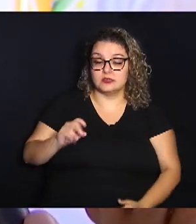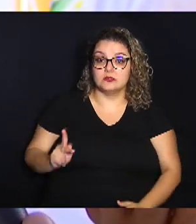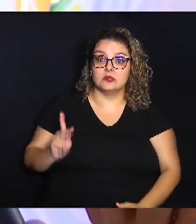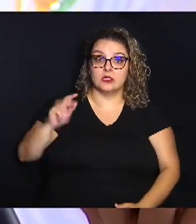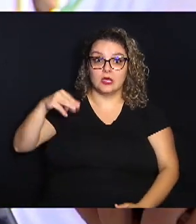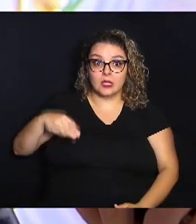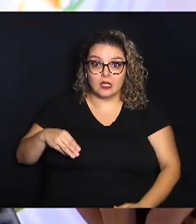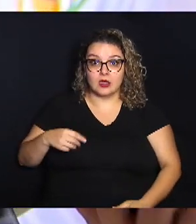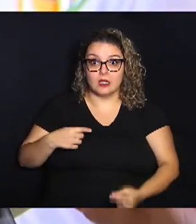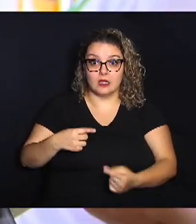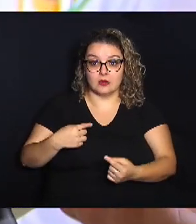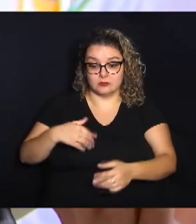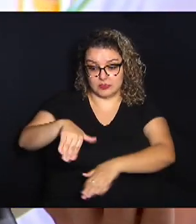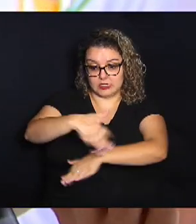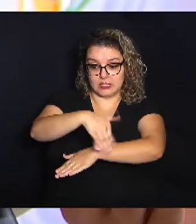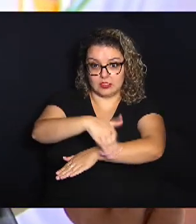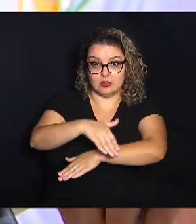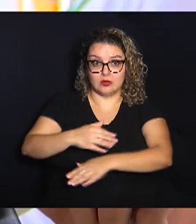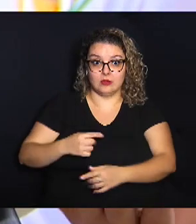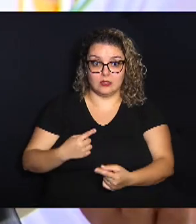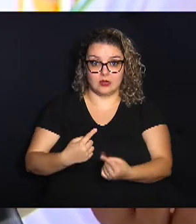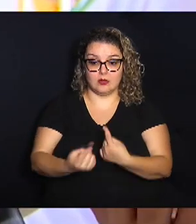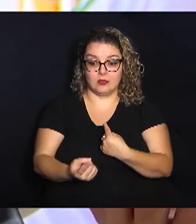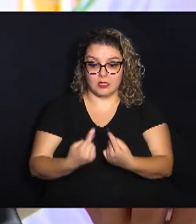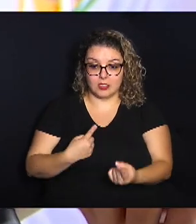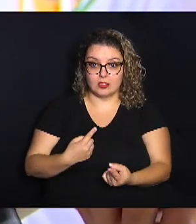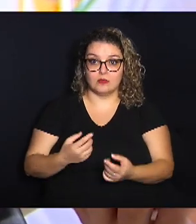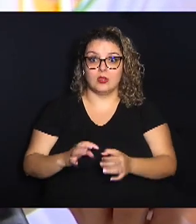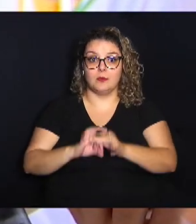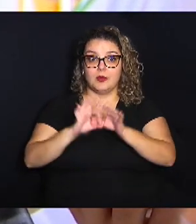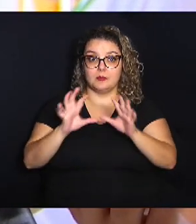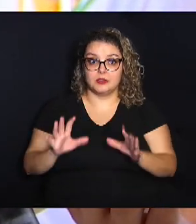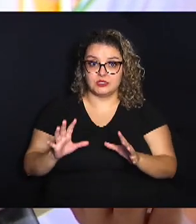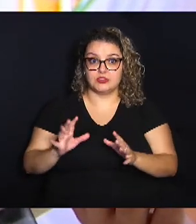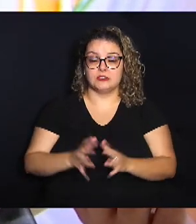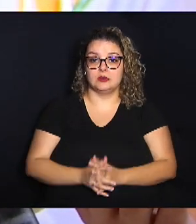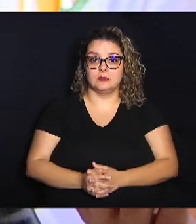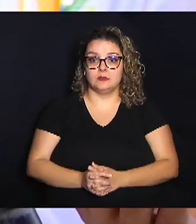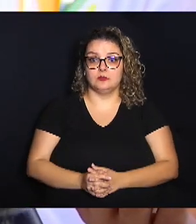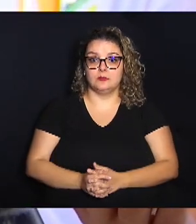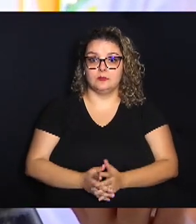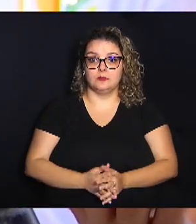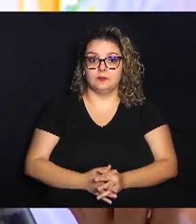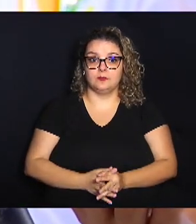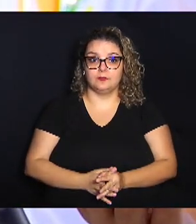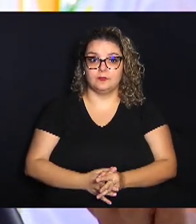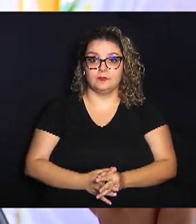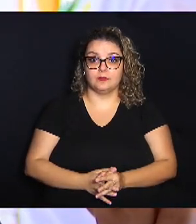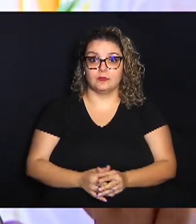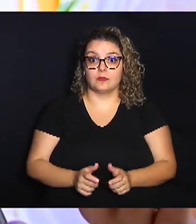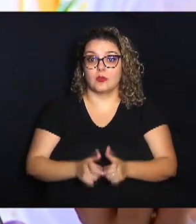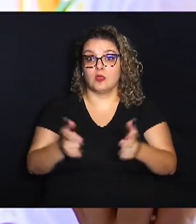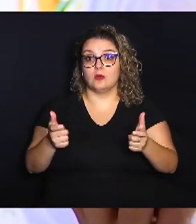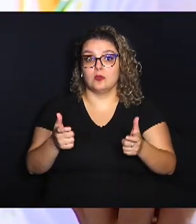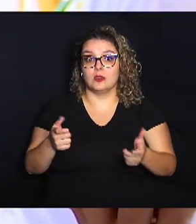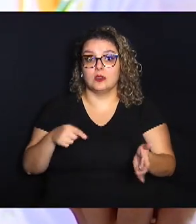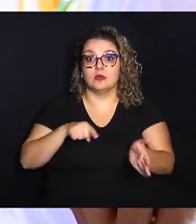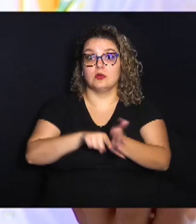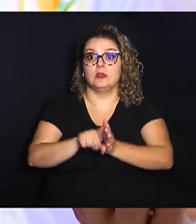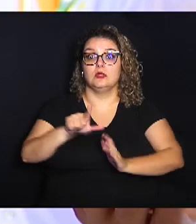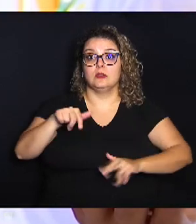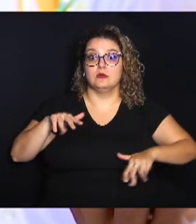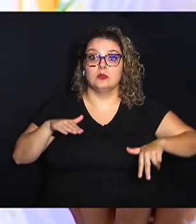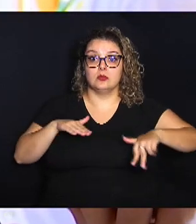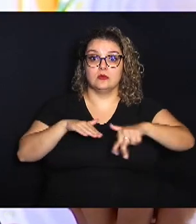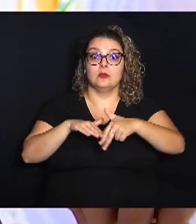hora, a permitida, a velocidade permitida. O grande questionamento depois do atropelamento